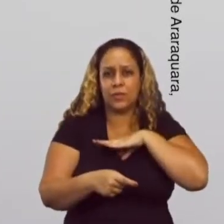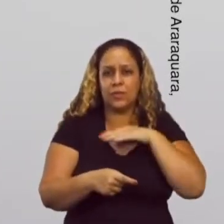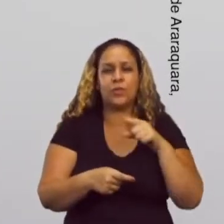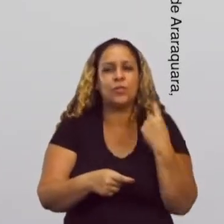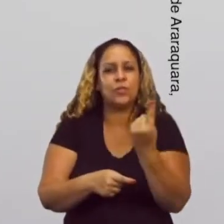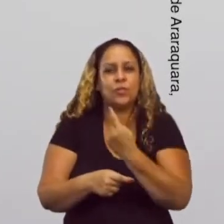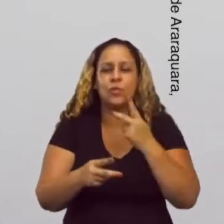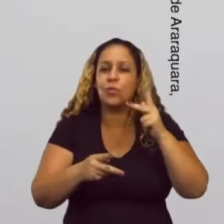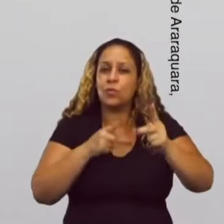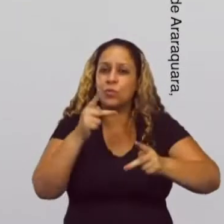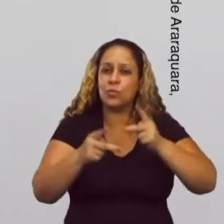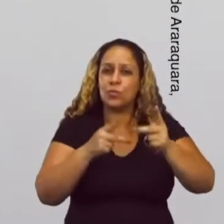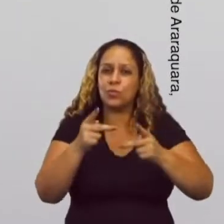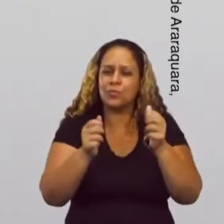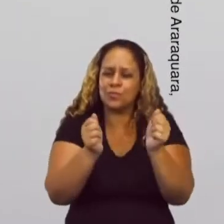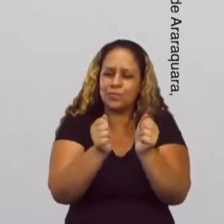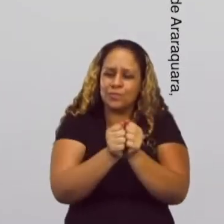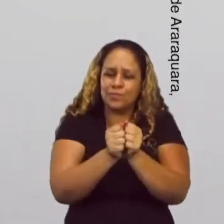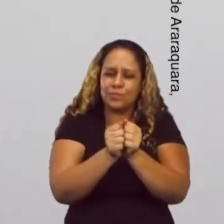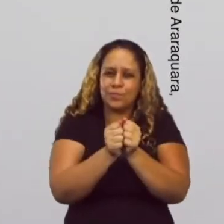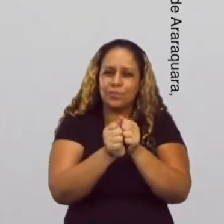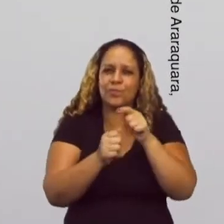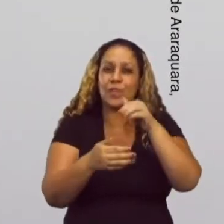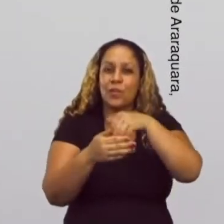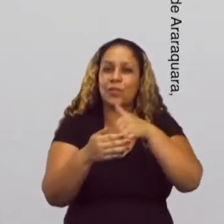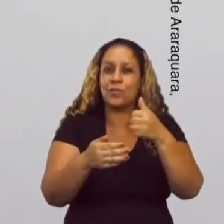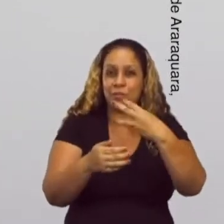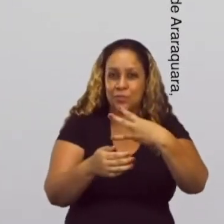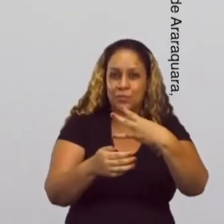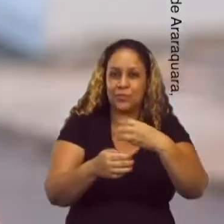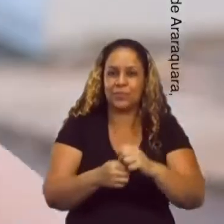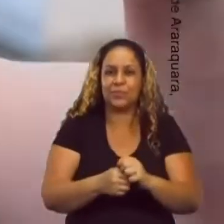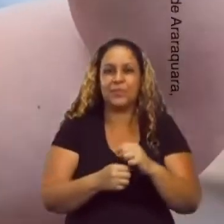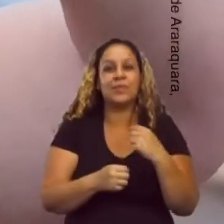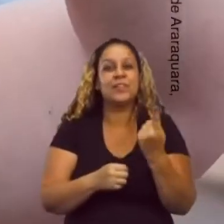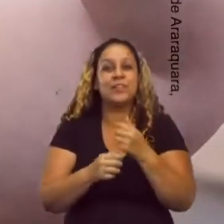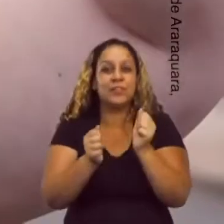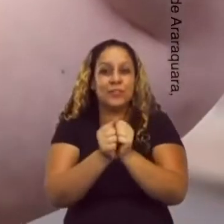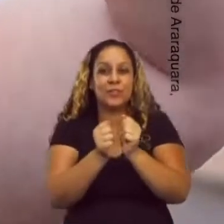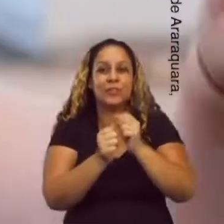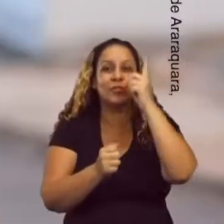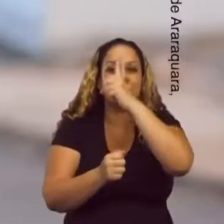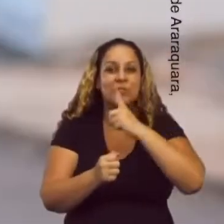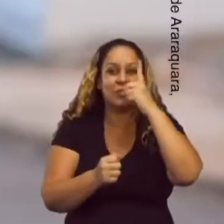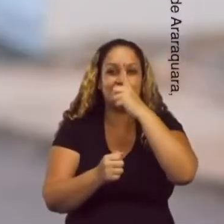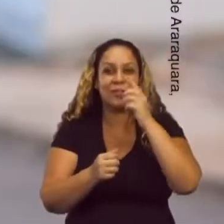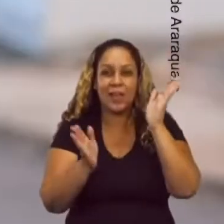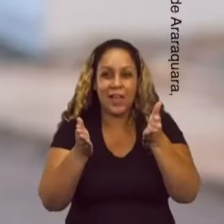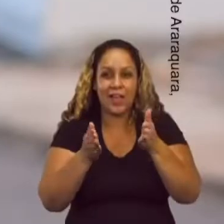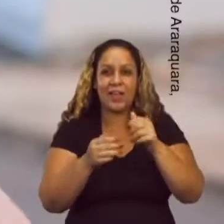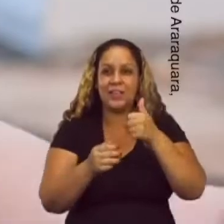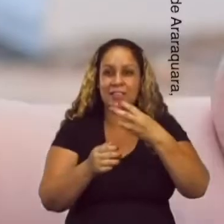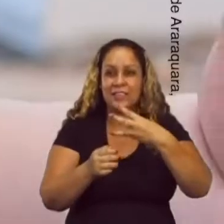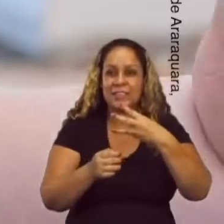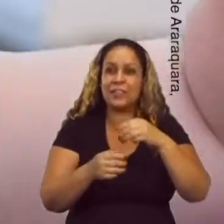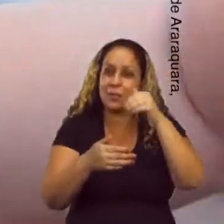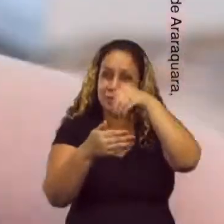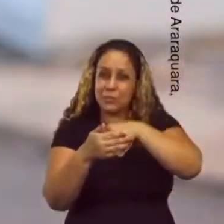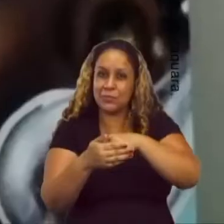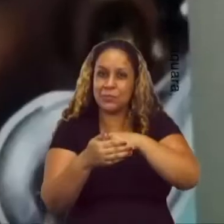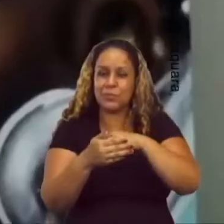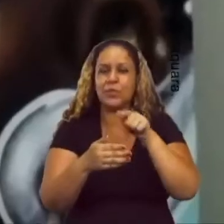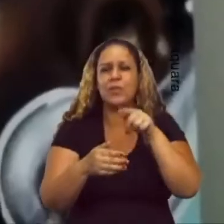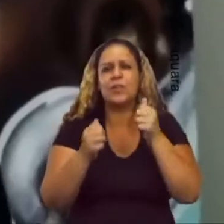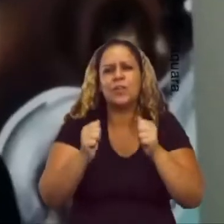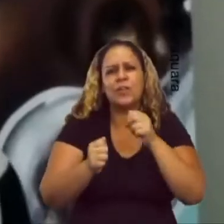cidade e do nosso povo. Vamos juntos. Vote 13. Tamo junto nesse domingo, Edinho 13. Vamos votar,